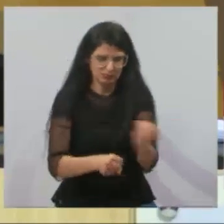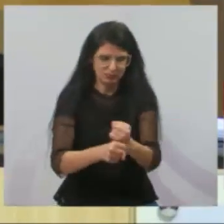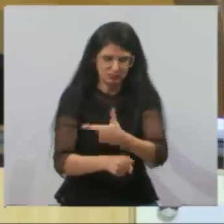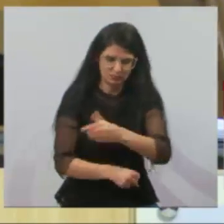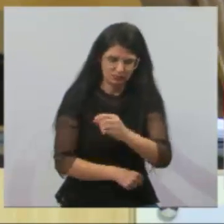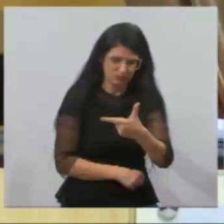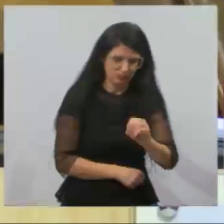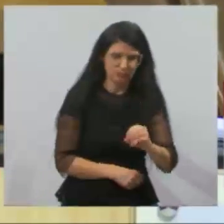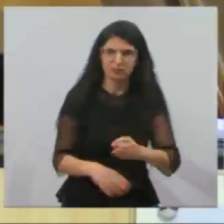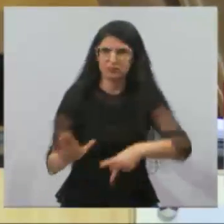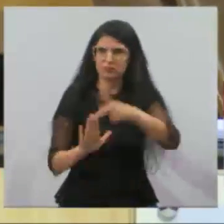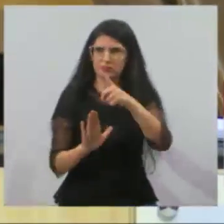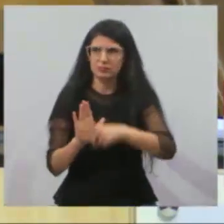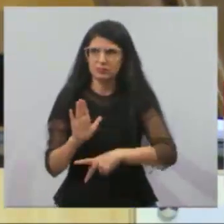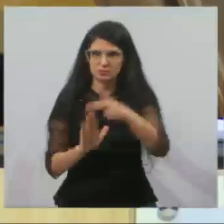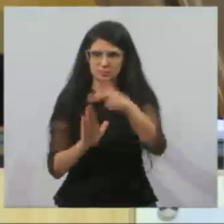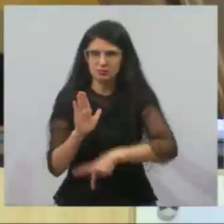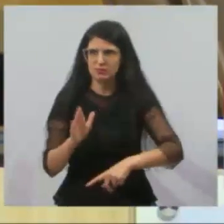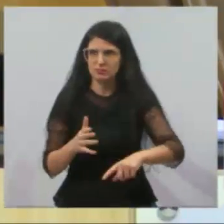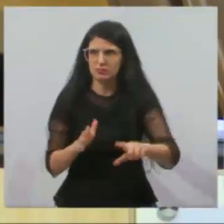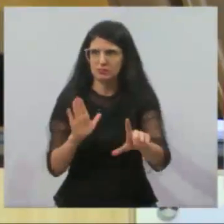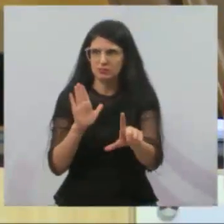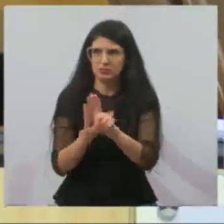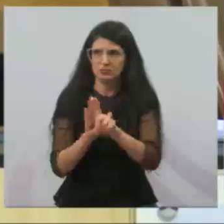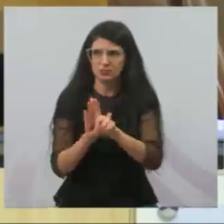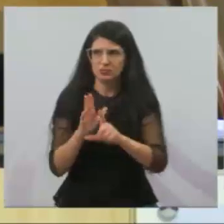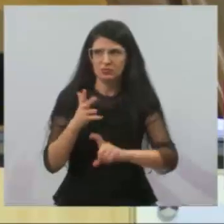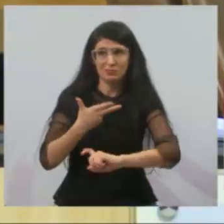9/2020. Projeto de lei do Executivo, né?